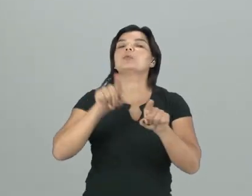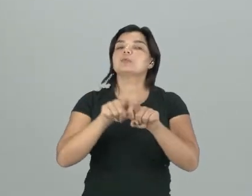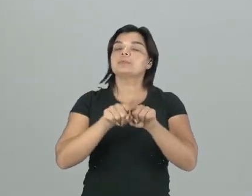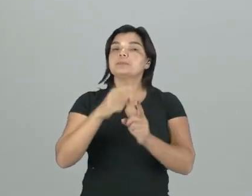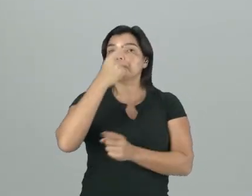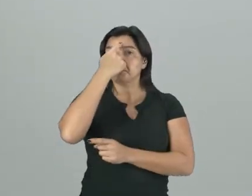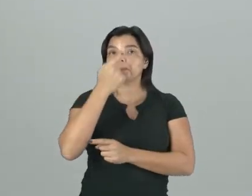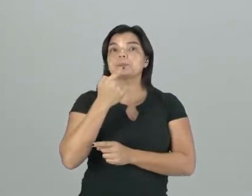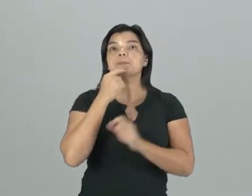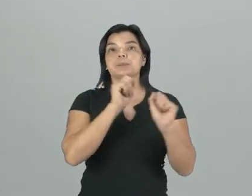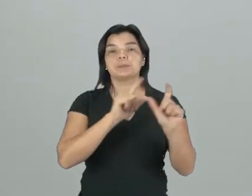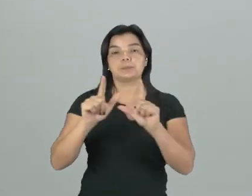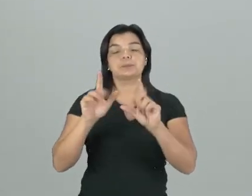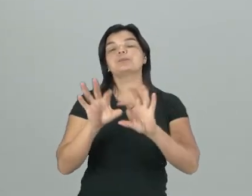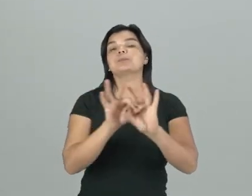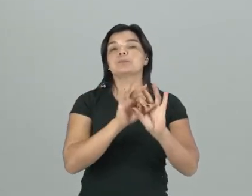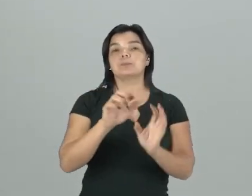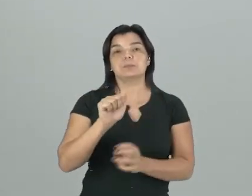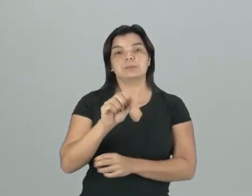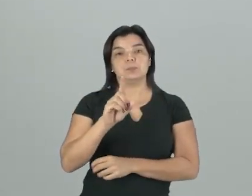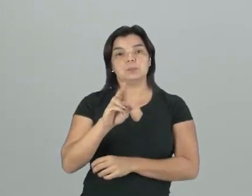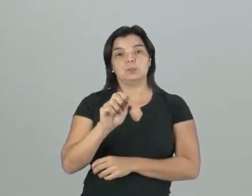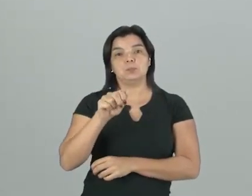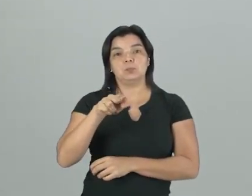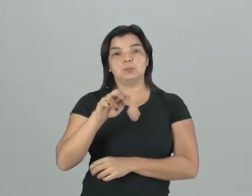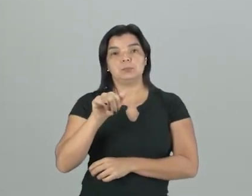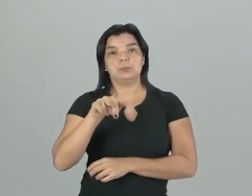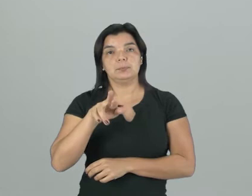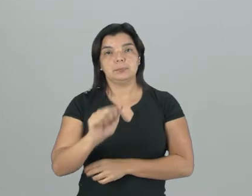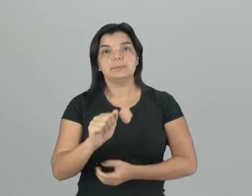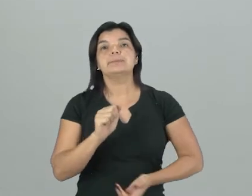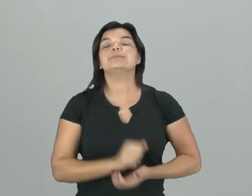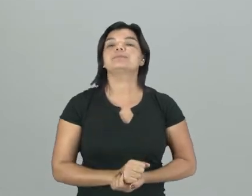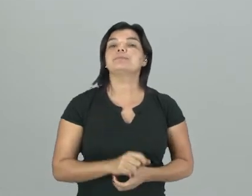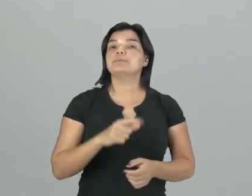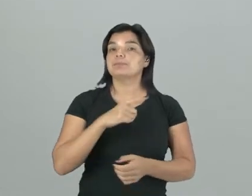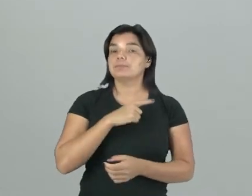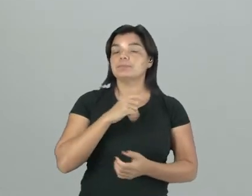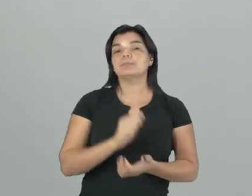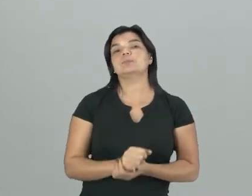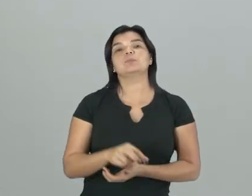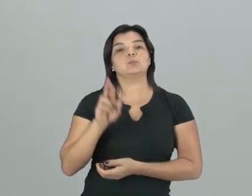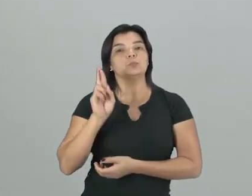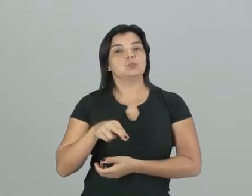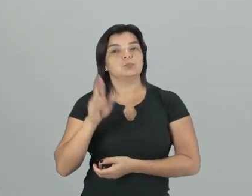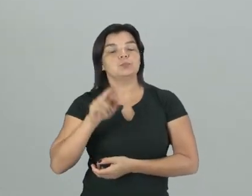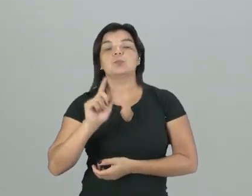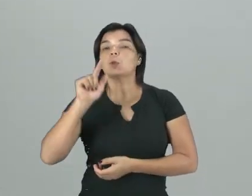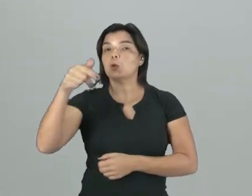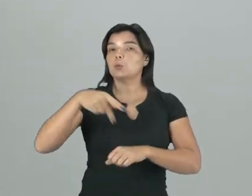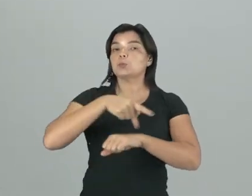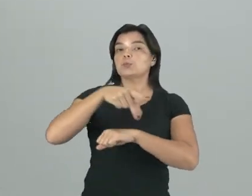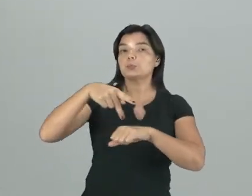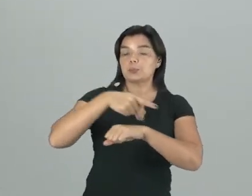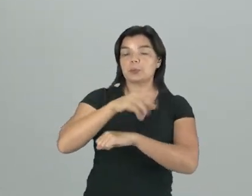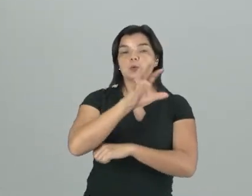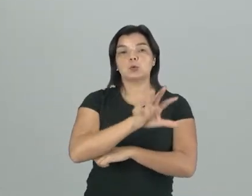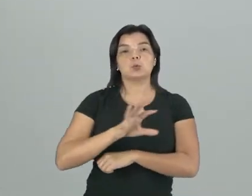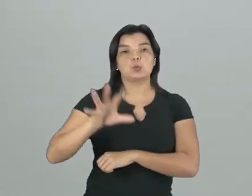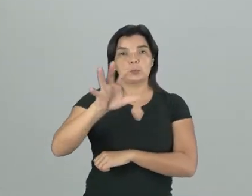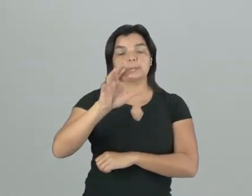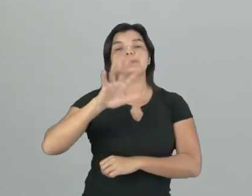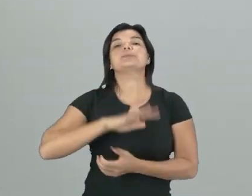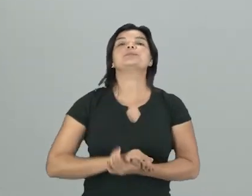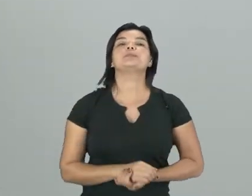coloquei um símbolo da União Aduaneira Eurasiática, que aí tem a Rússia e outros países daquela região